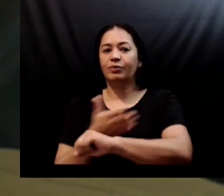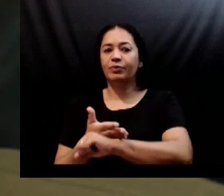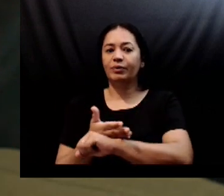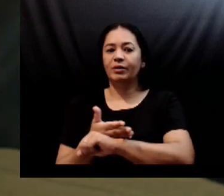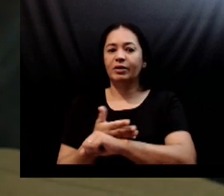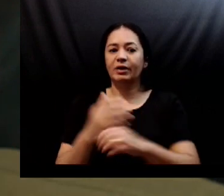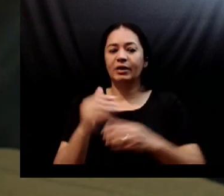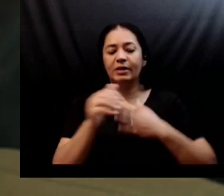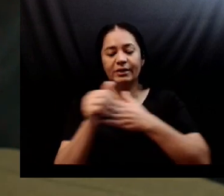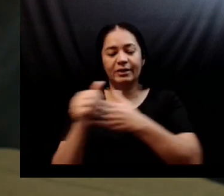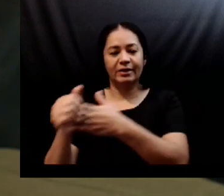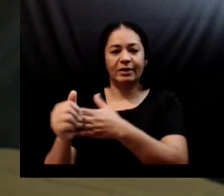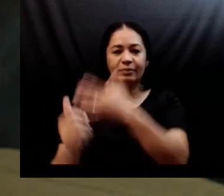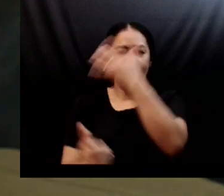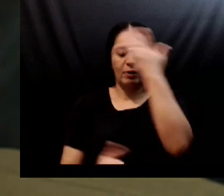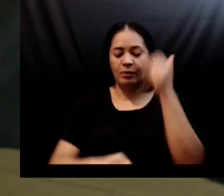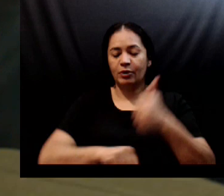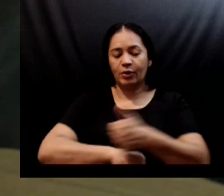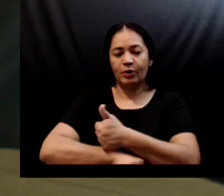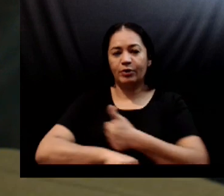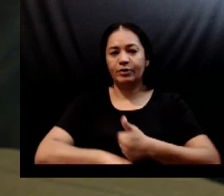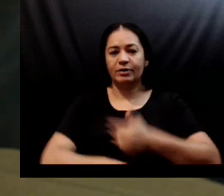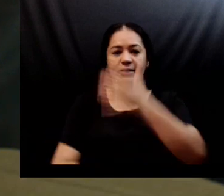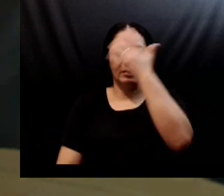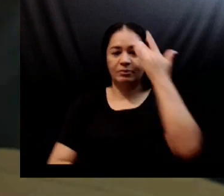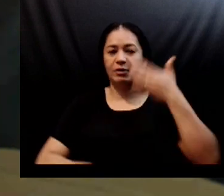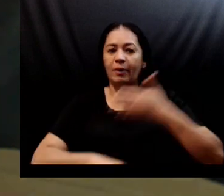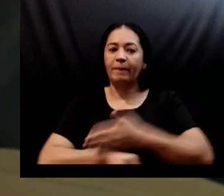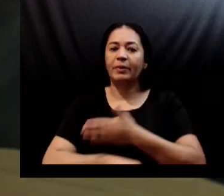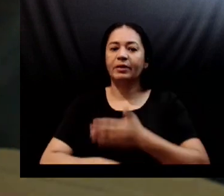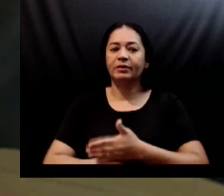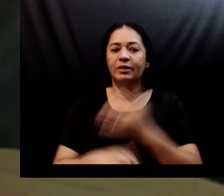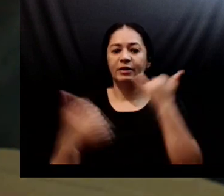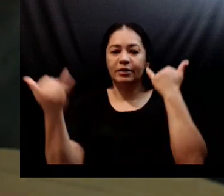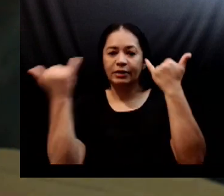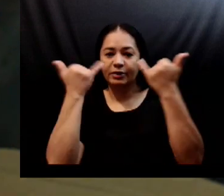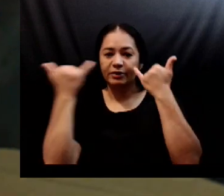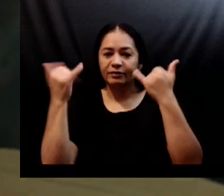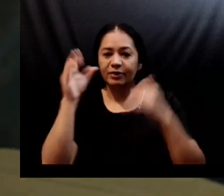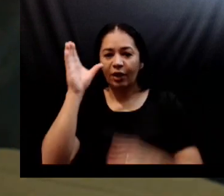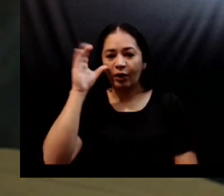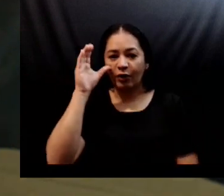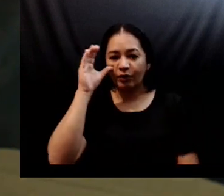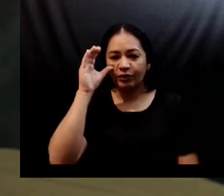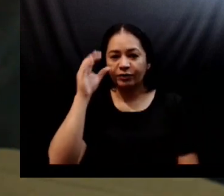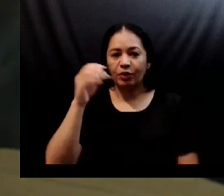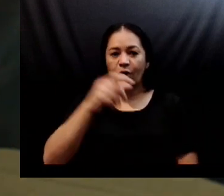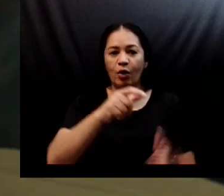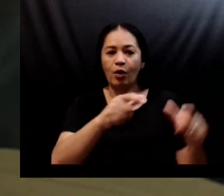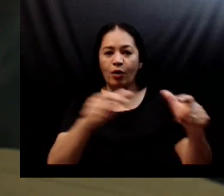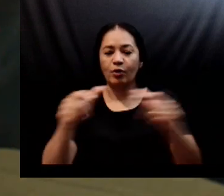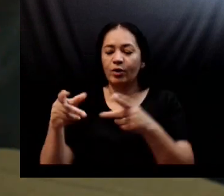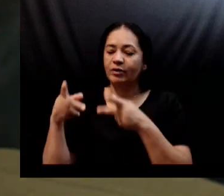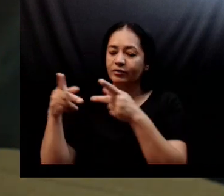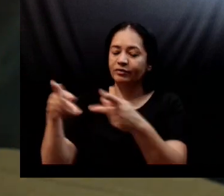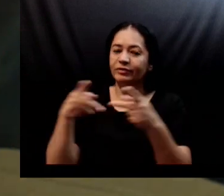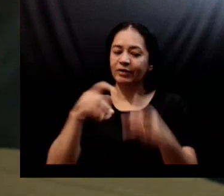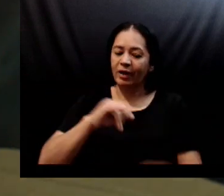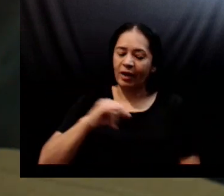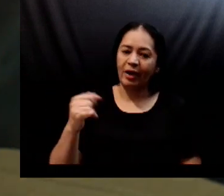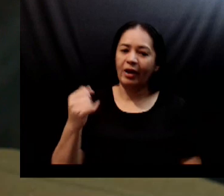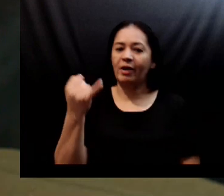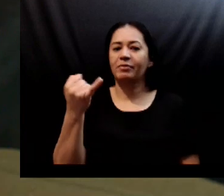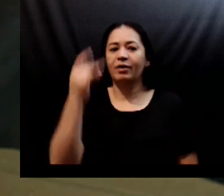turismo credenciado, os participantes vão ter informações e curiosidades sobre os locais visitados. Aproveita então, amanhã